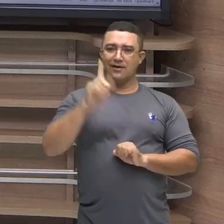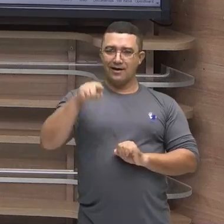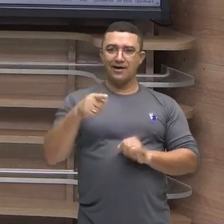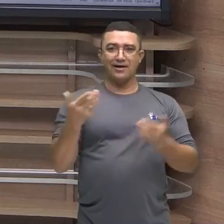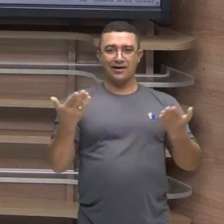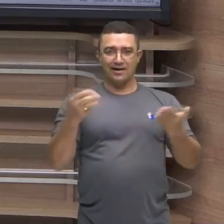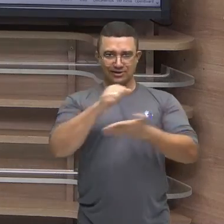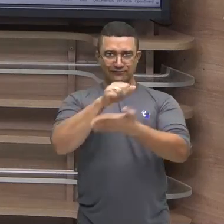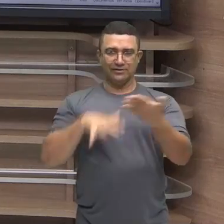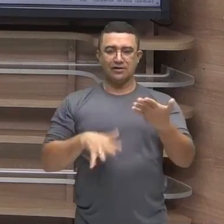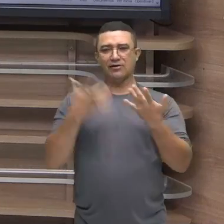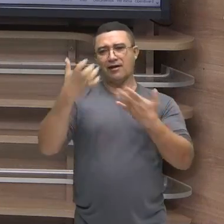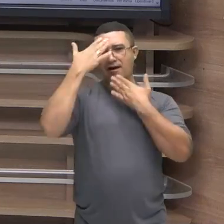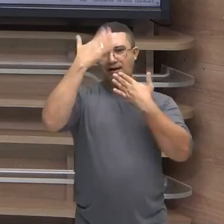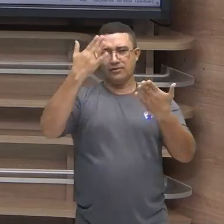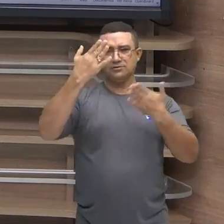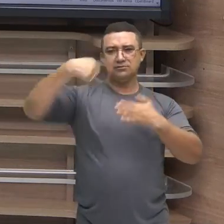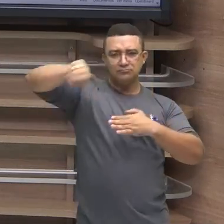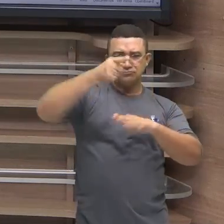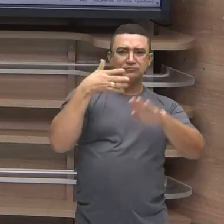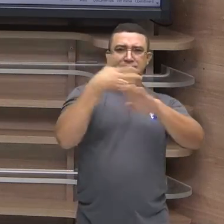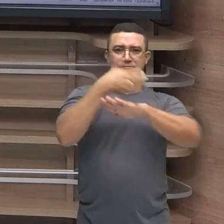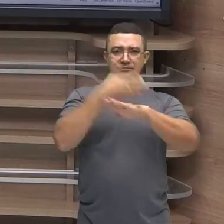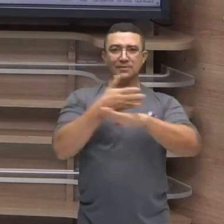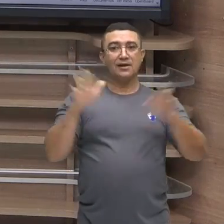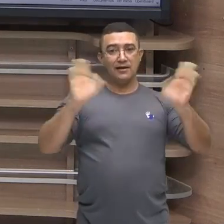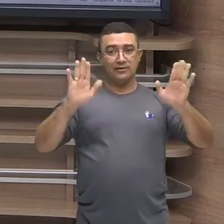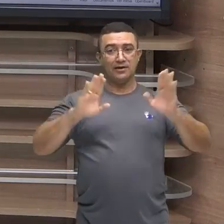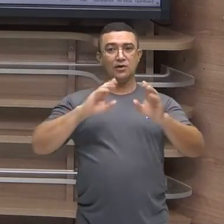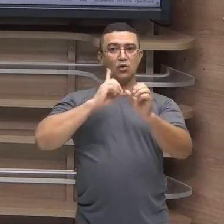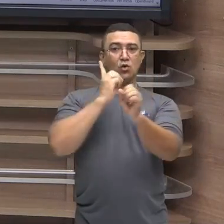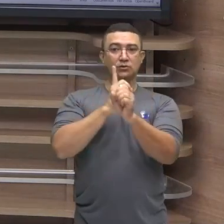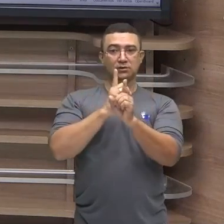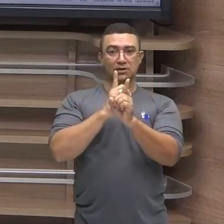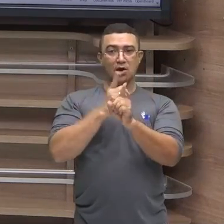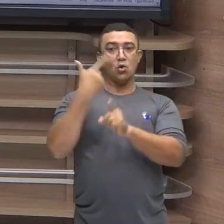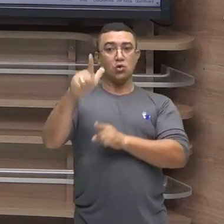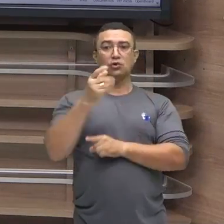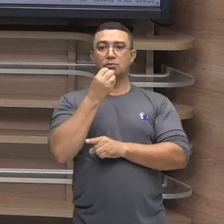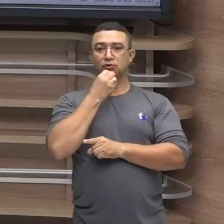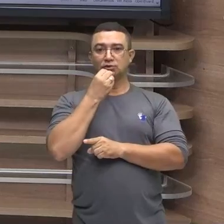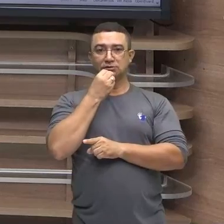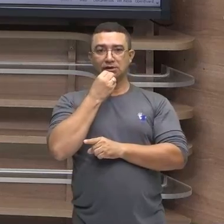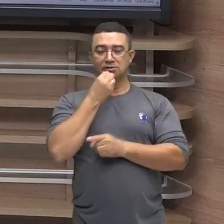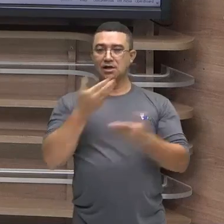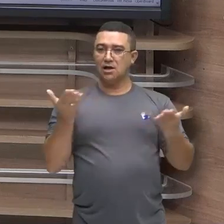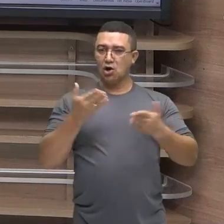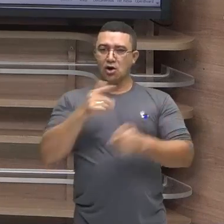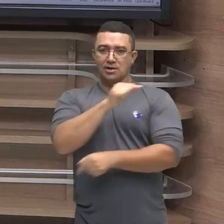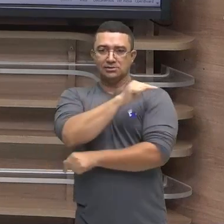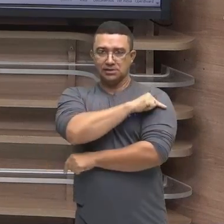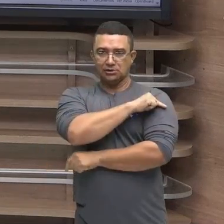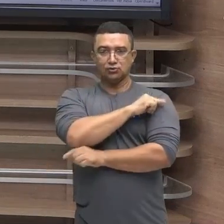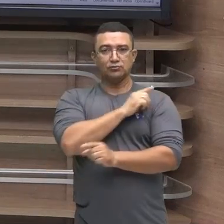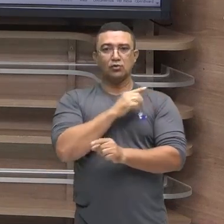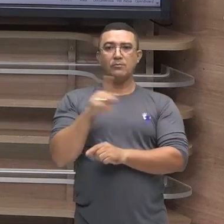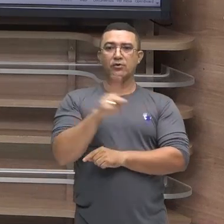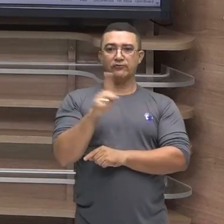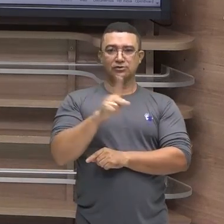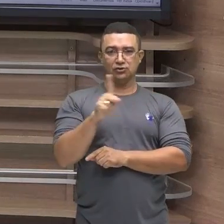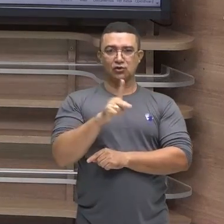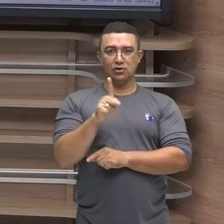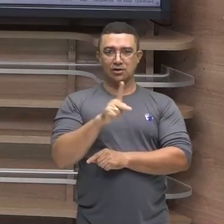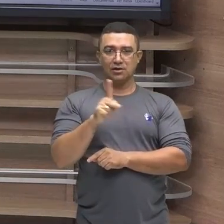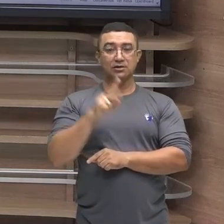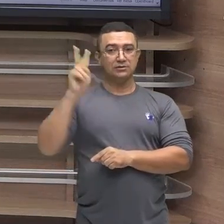nossa DLI. Agradeço a participação de todos e até uma próxima aula. E agora vocês irão ficar o 7º ano com a professora Aldilene